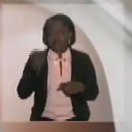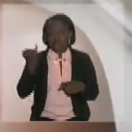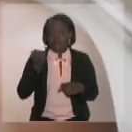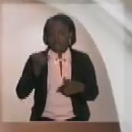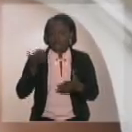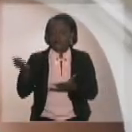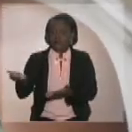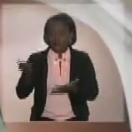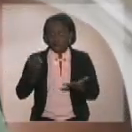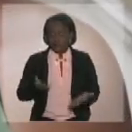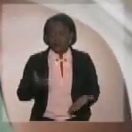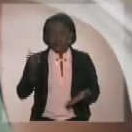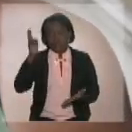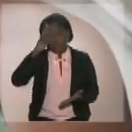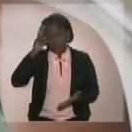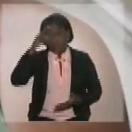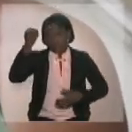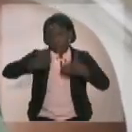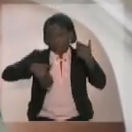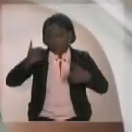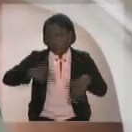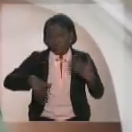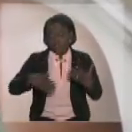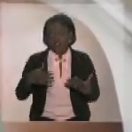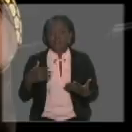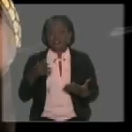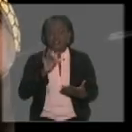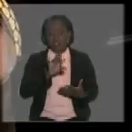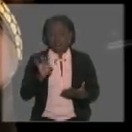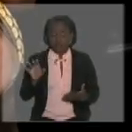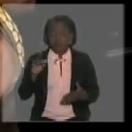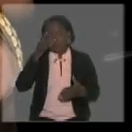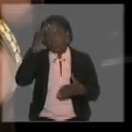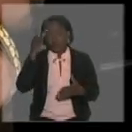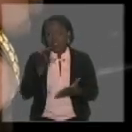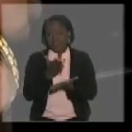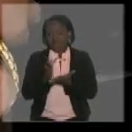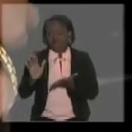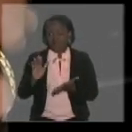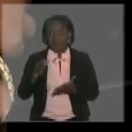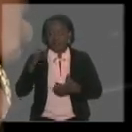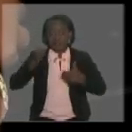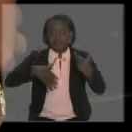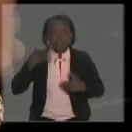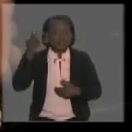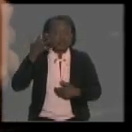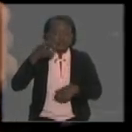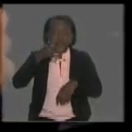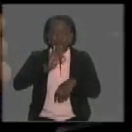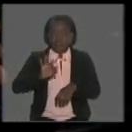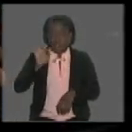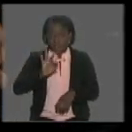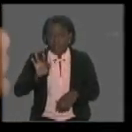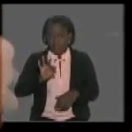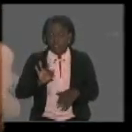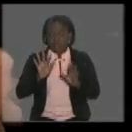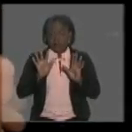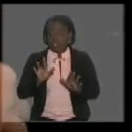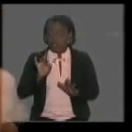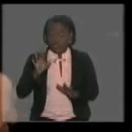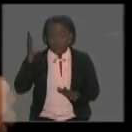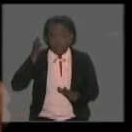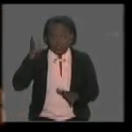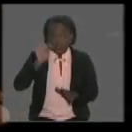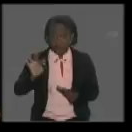de trazer narrativas que geralmente são excluídas do discurso acadêmico, mas não só do